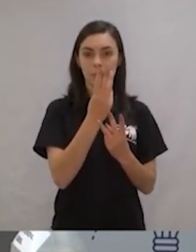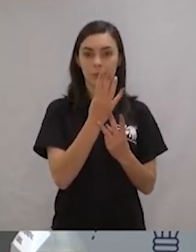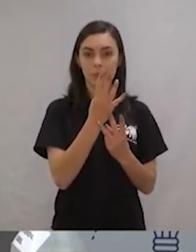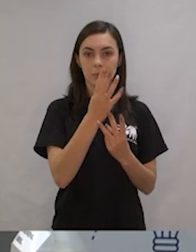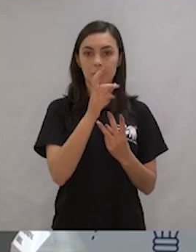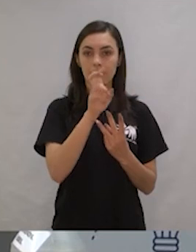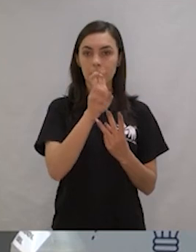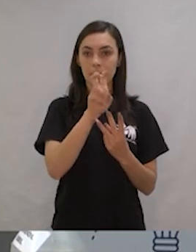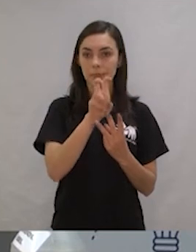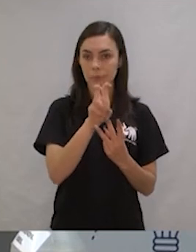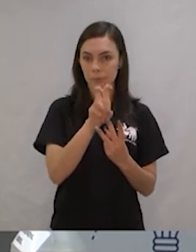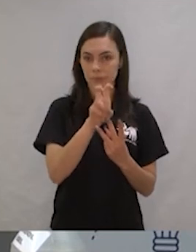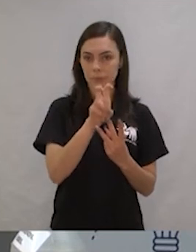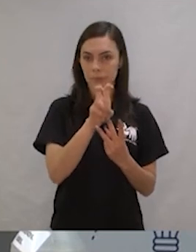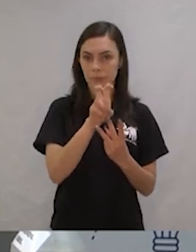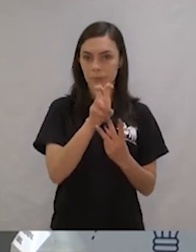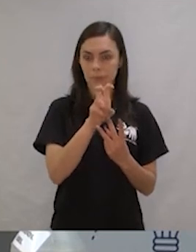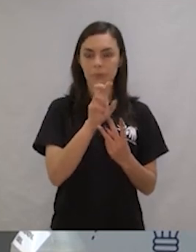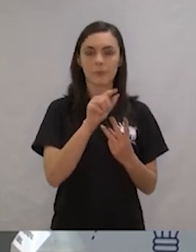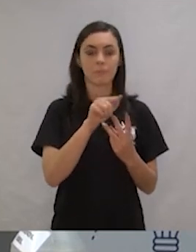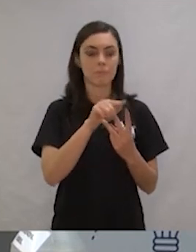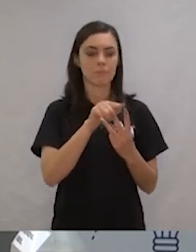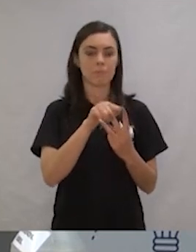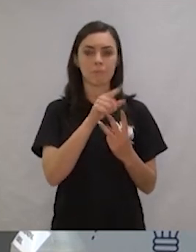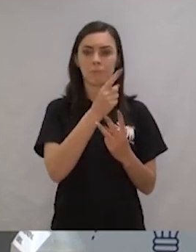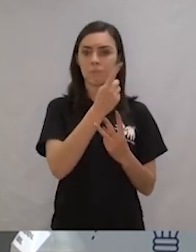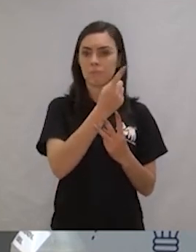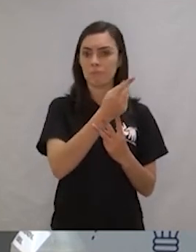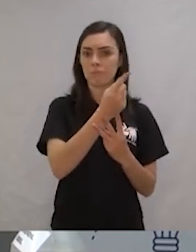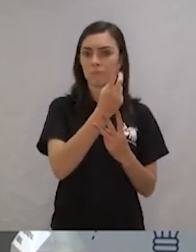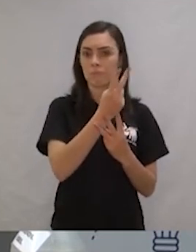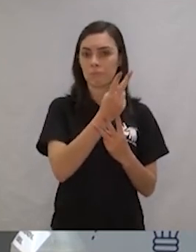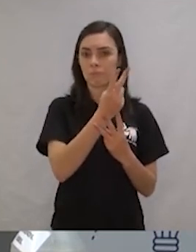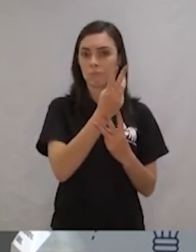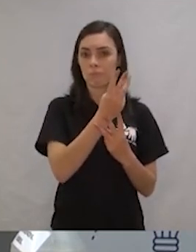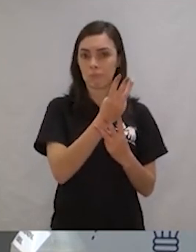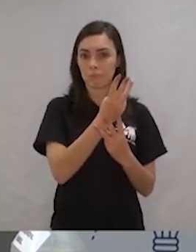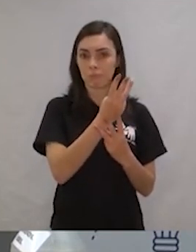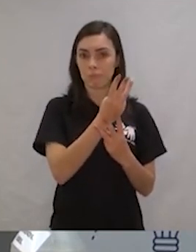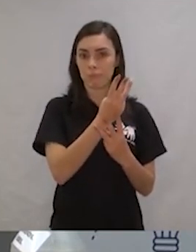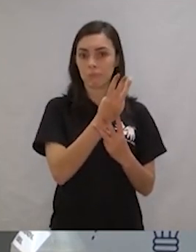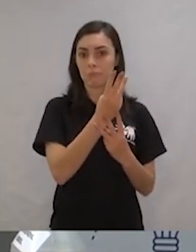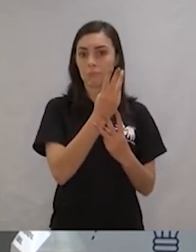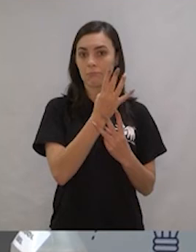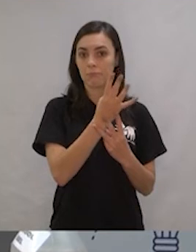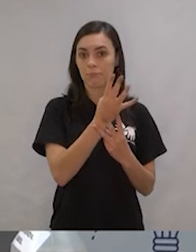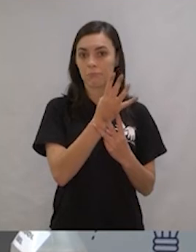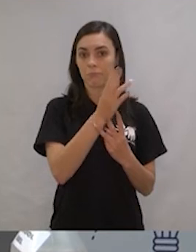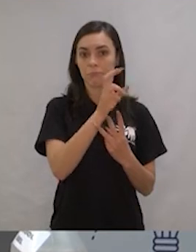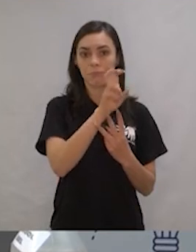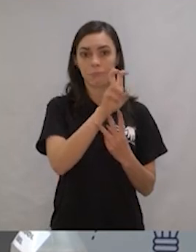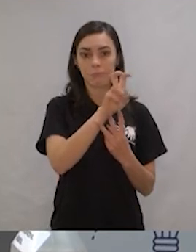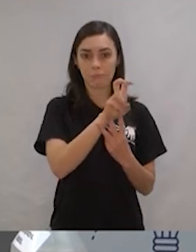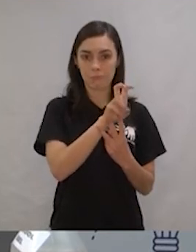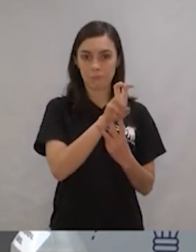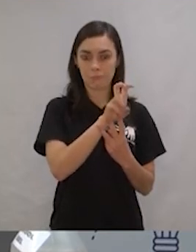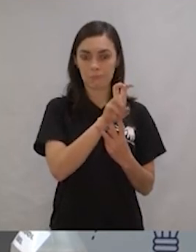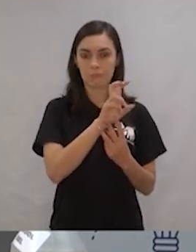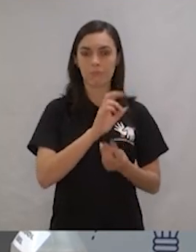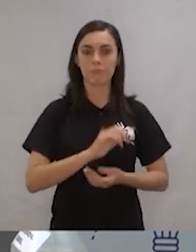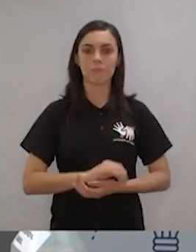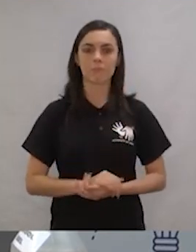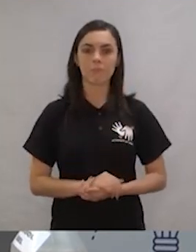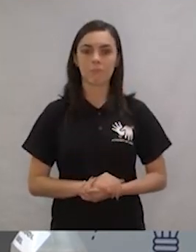3, 4, 5. 1, 2, 3,